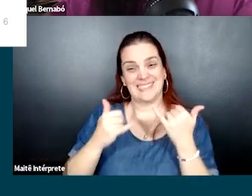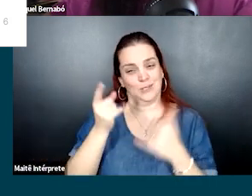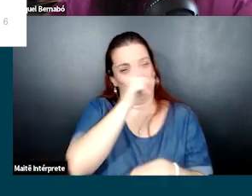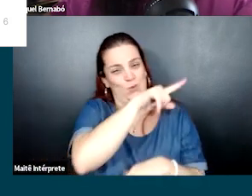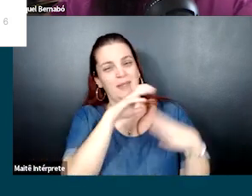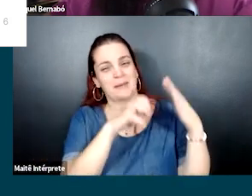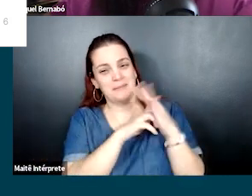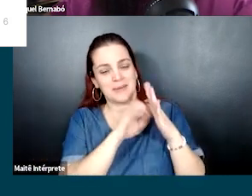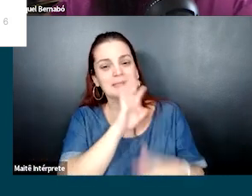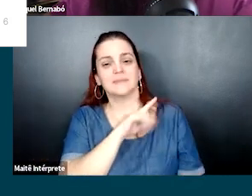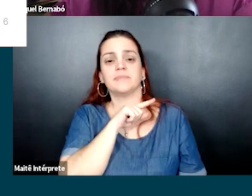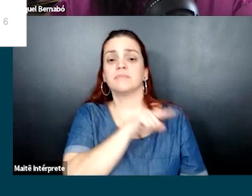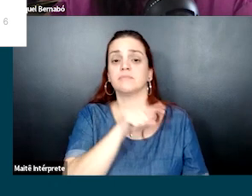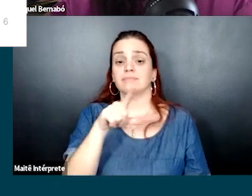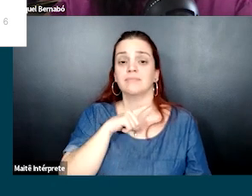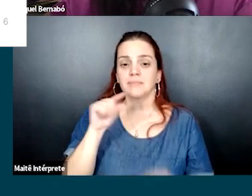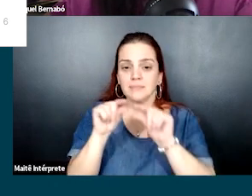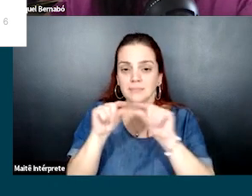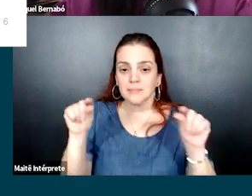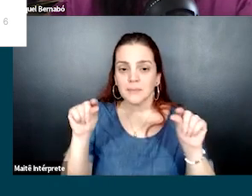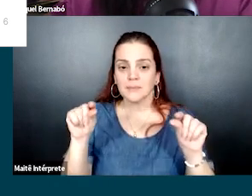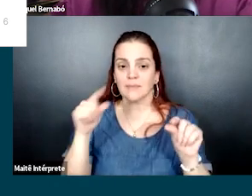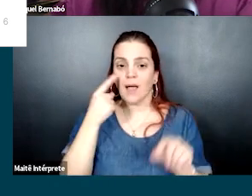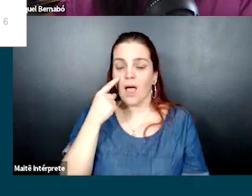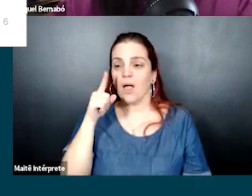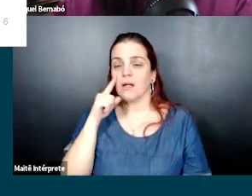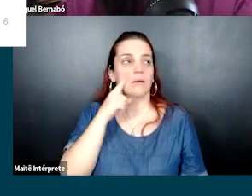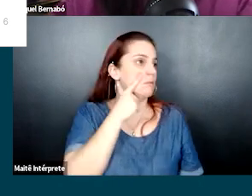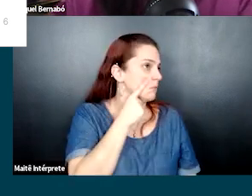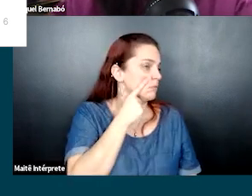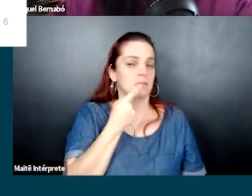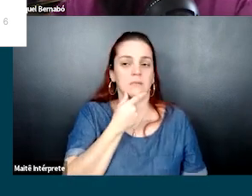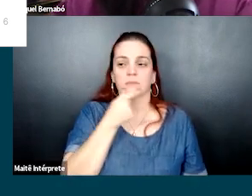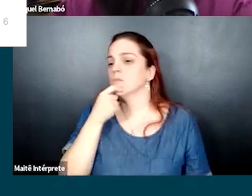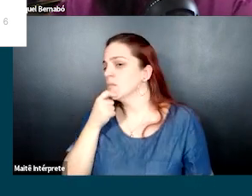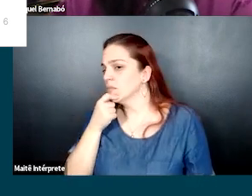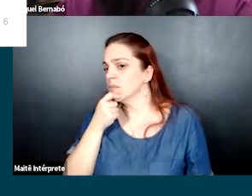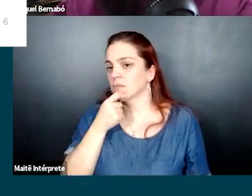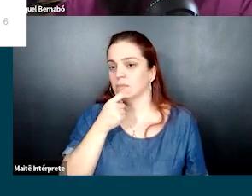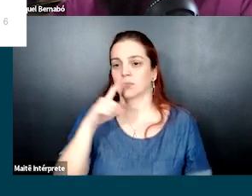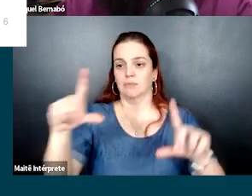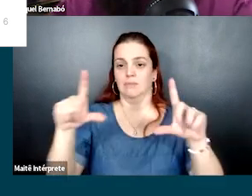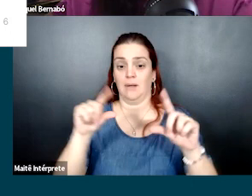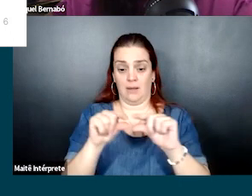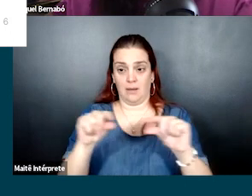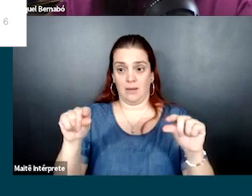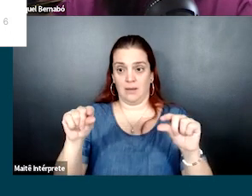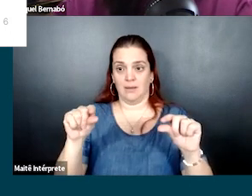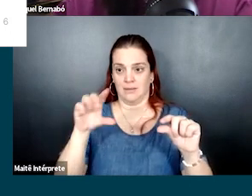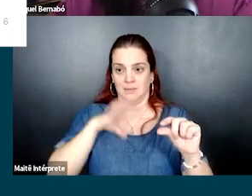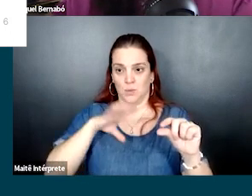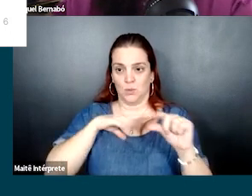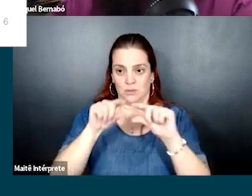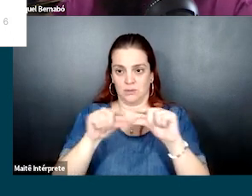bem parecido com esse que está na tela, e enquanto isso ele dava essas instruções escritas, também parecido com o que está na tela, né? Vire seu rosto para a esquerda, vire para a